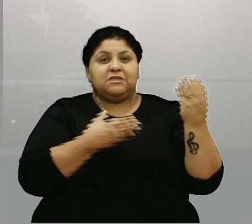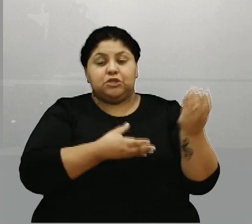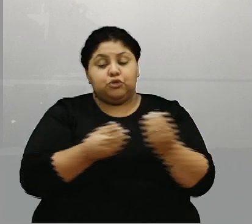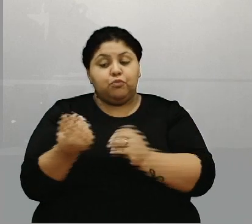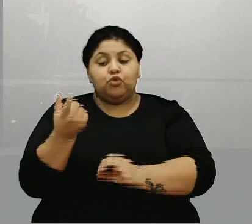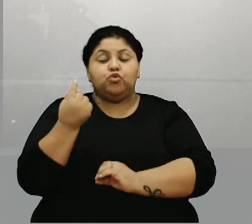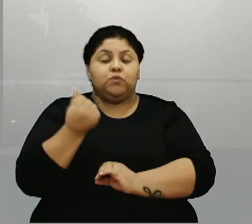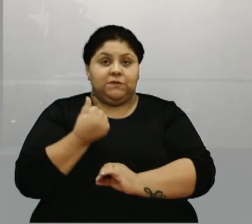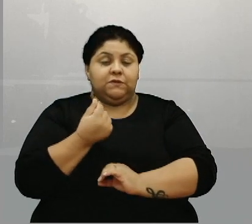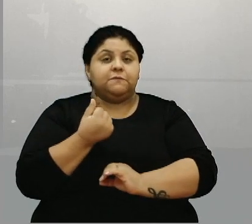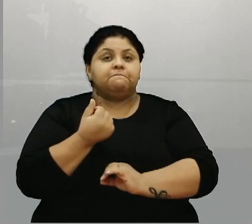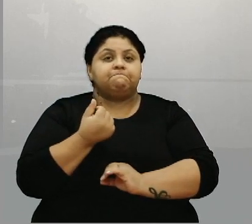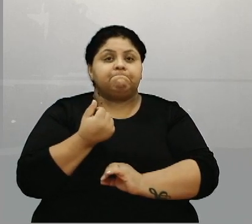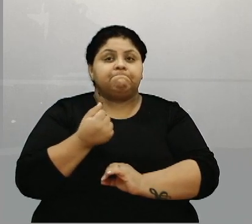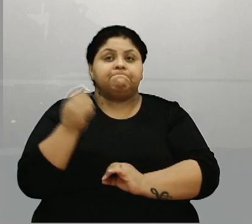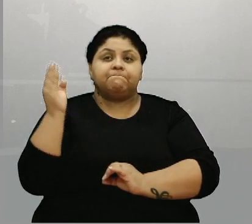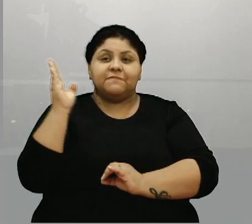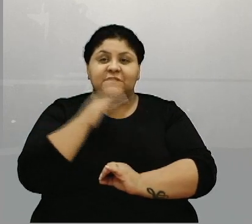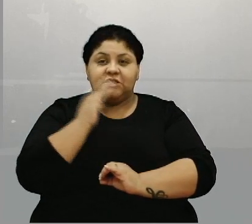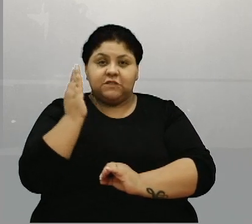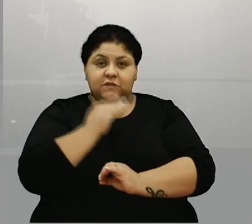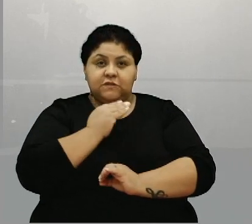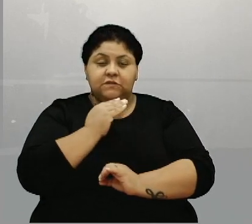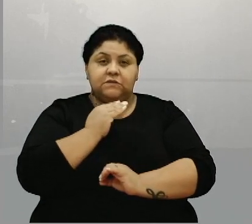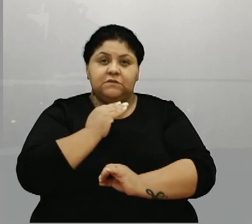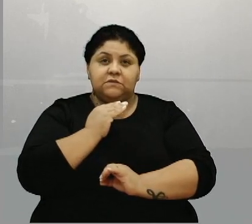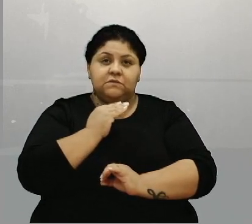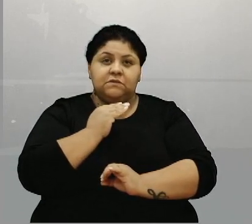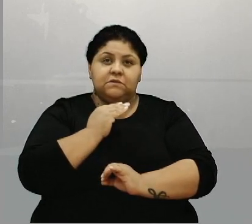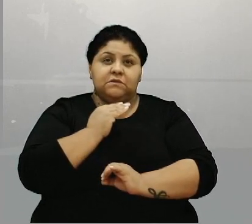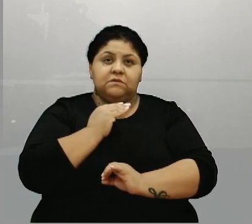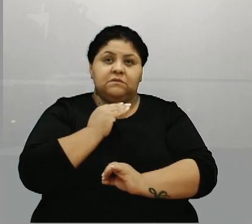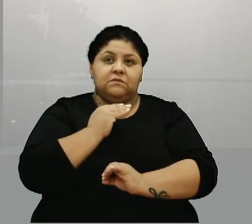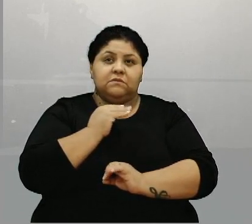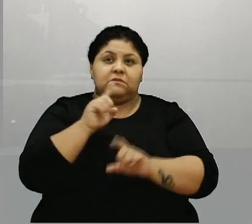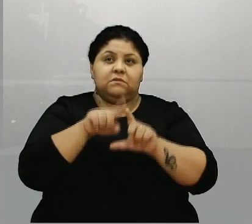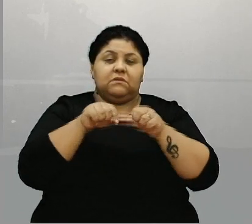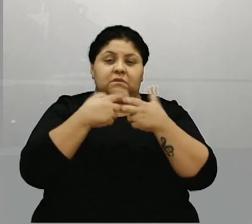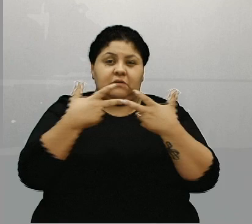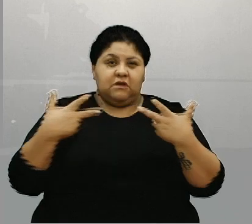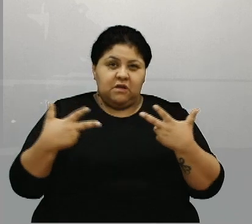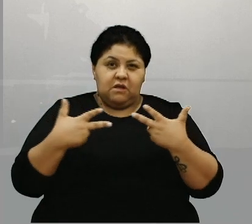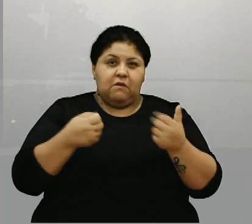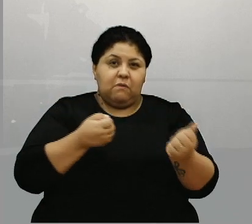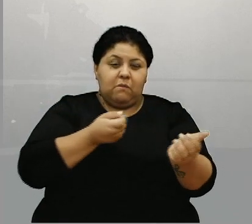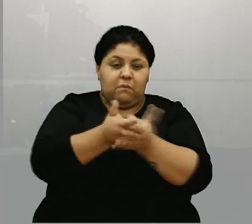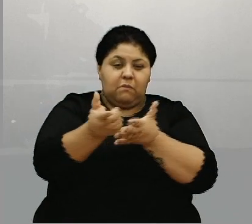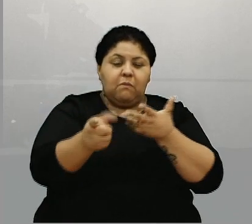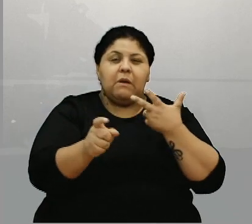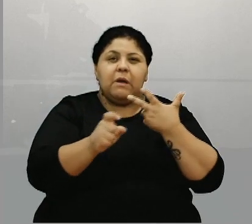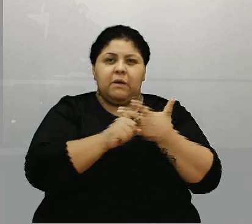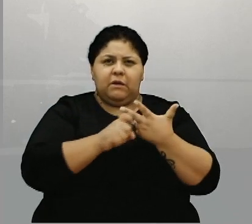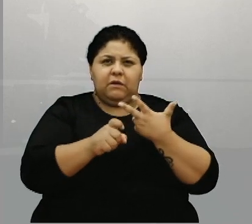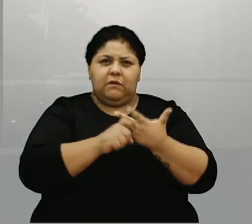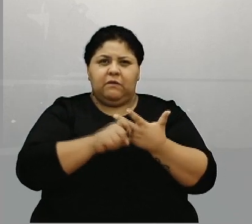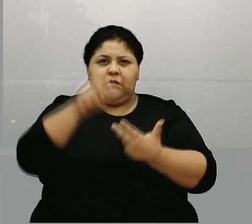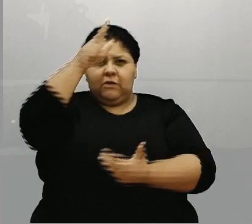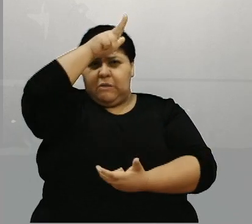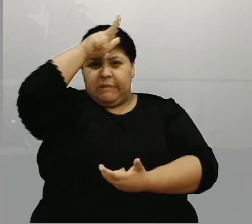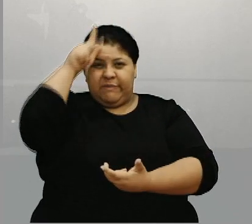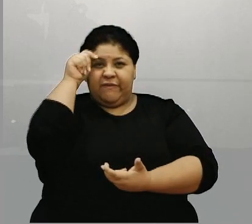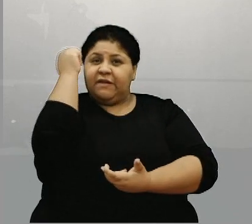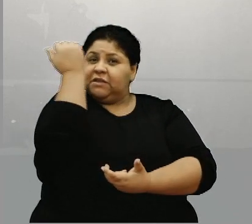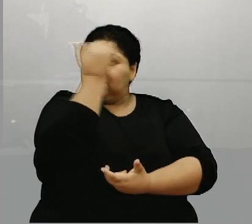verba, vai necessitar urgente deste equipamento que será adquirido pelo Executivo, pelo prefeito